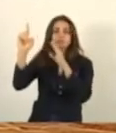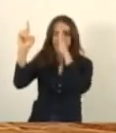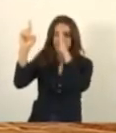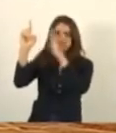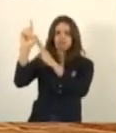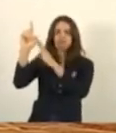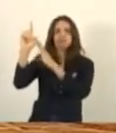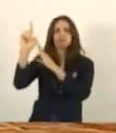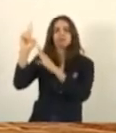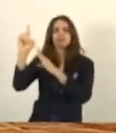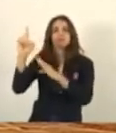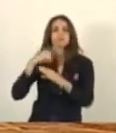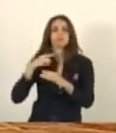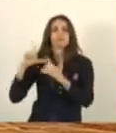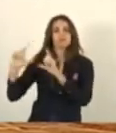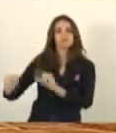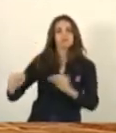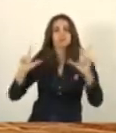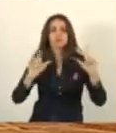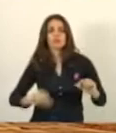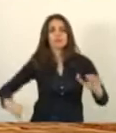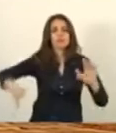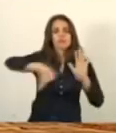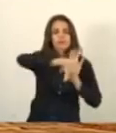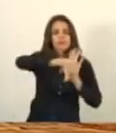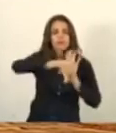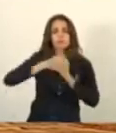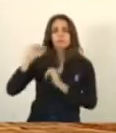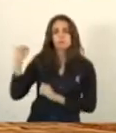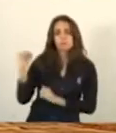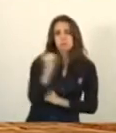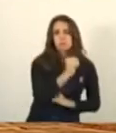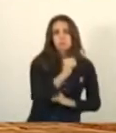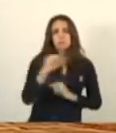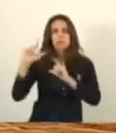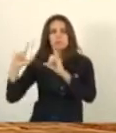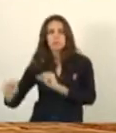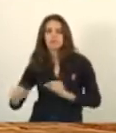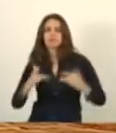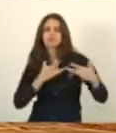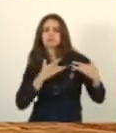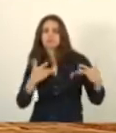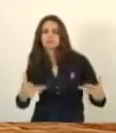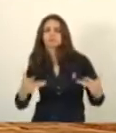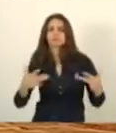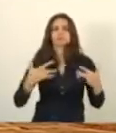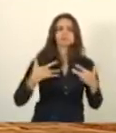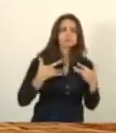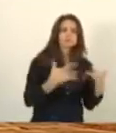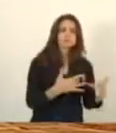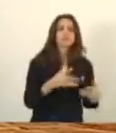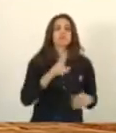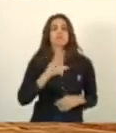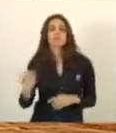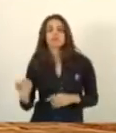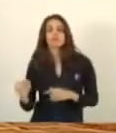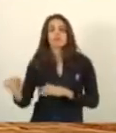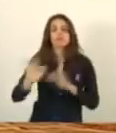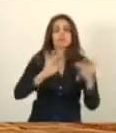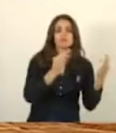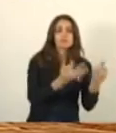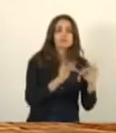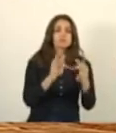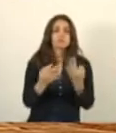nós vamos ter menos criminalidade, nós vamos ter mais compaixão, nós vamos ter mais